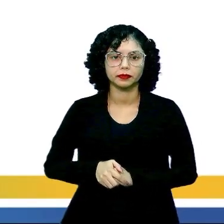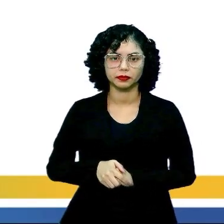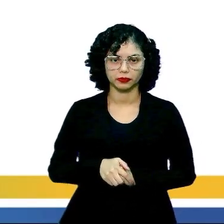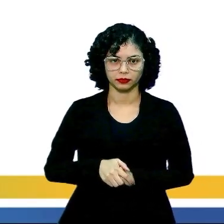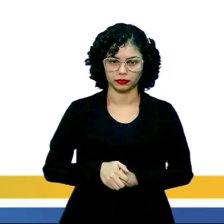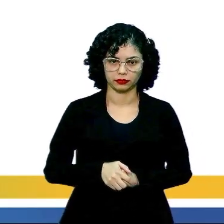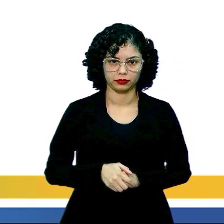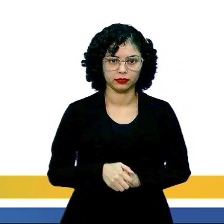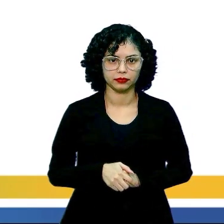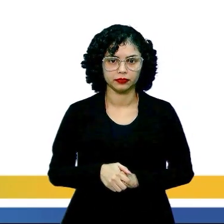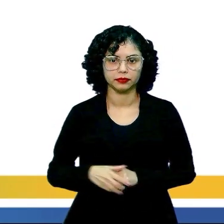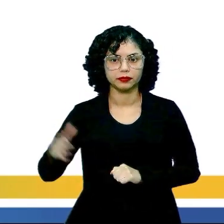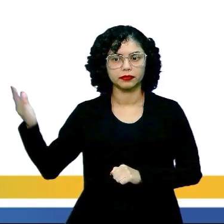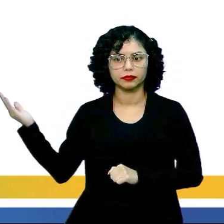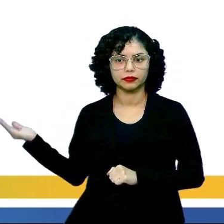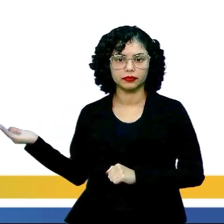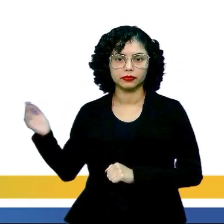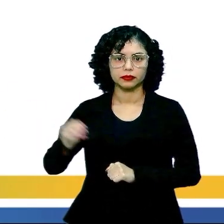mais um pouquinho.